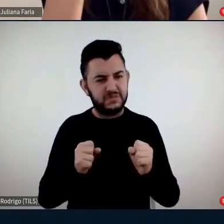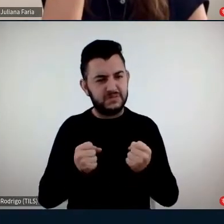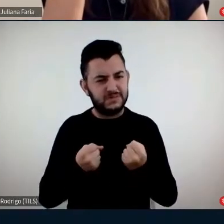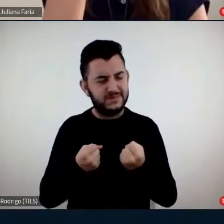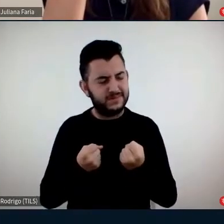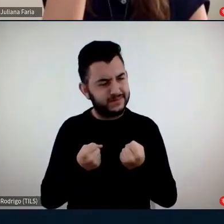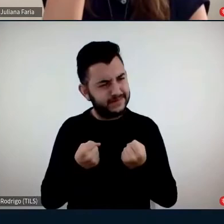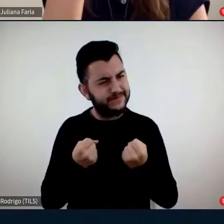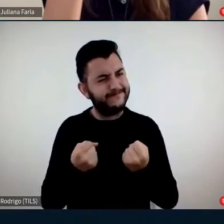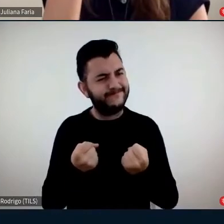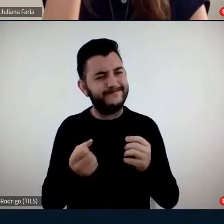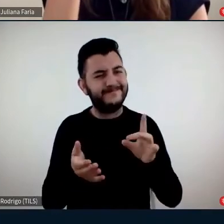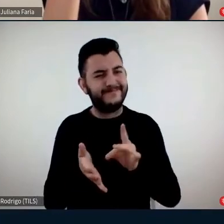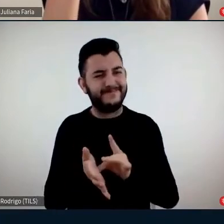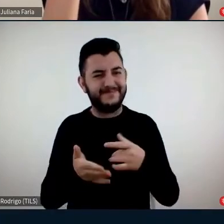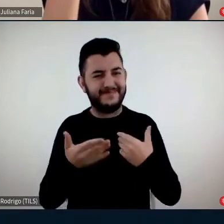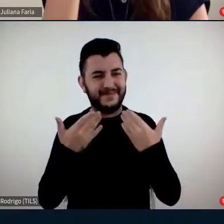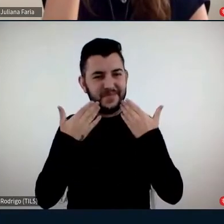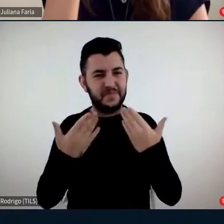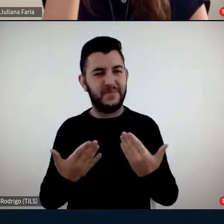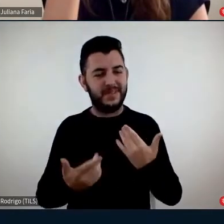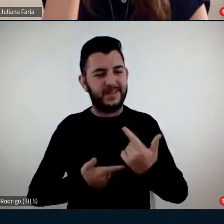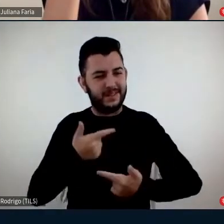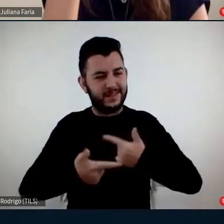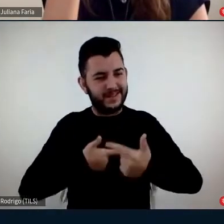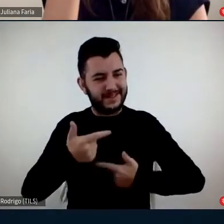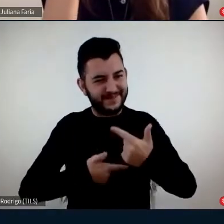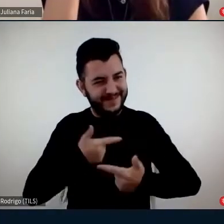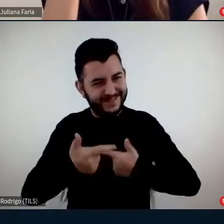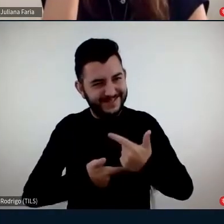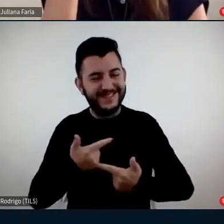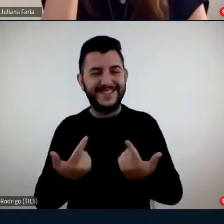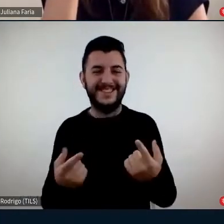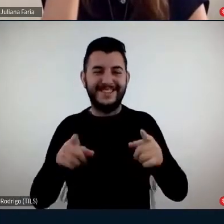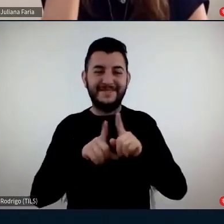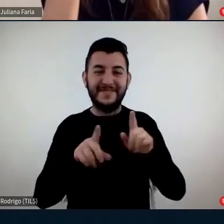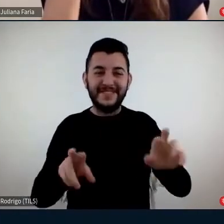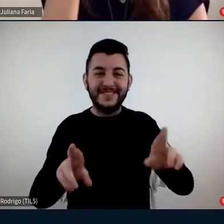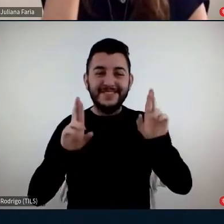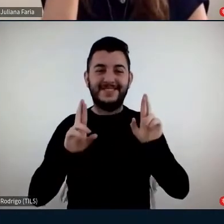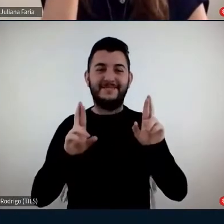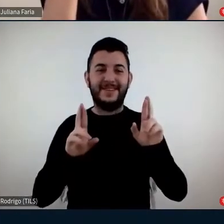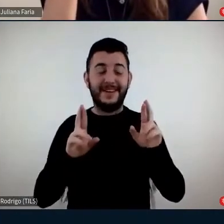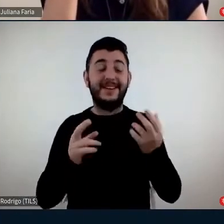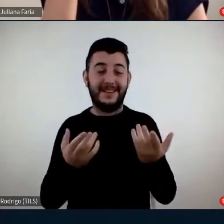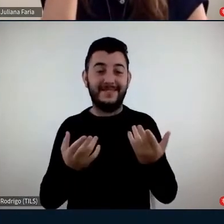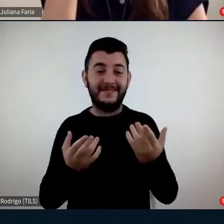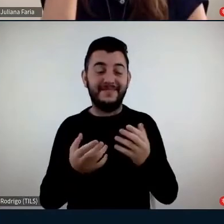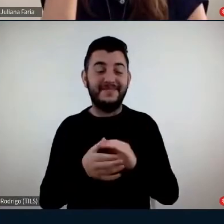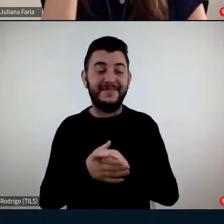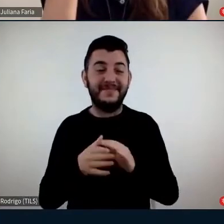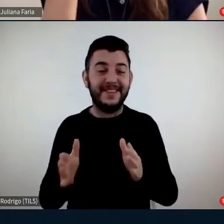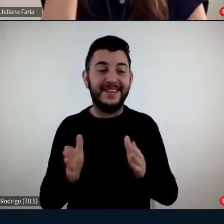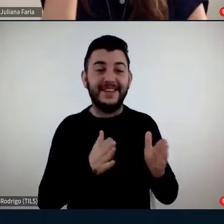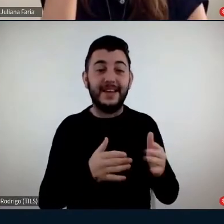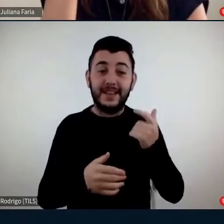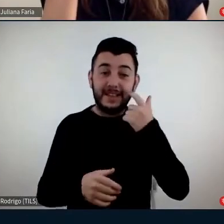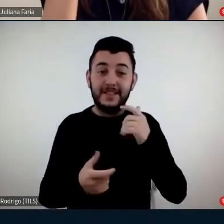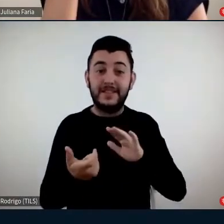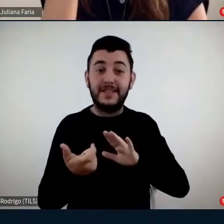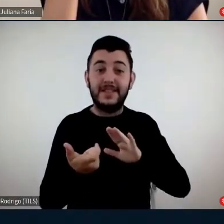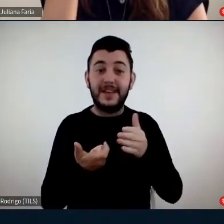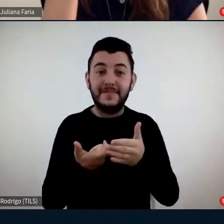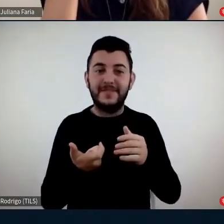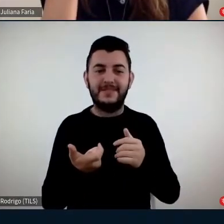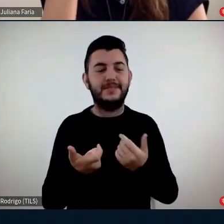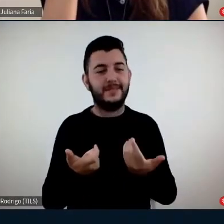grande para apresentar esse trabalho. E eu espero ter conversado. Sobre a terminologia, mesmo eu sendo da